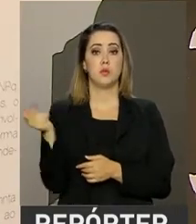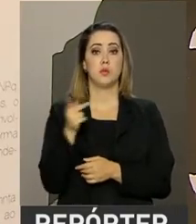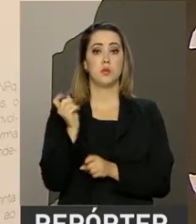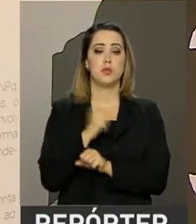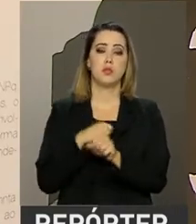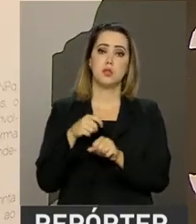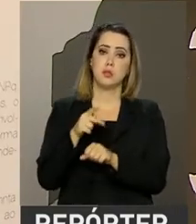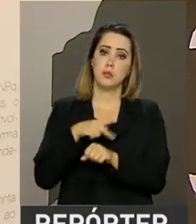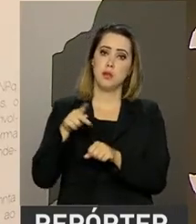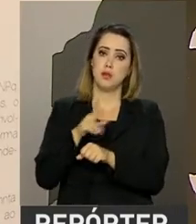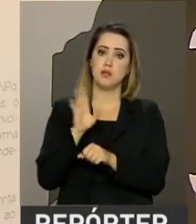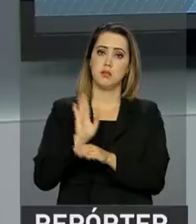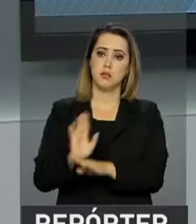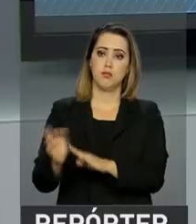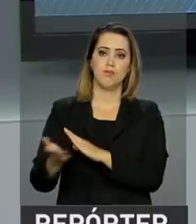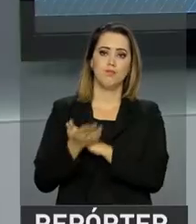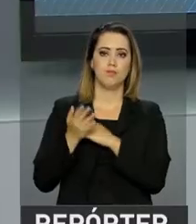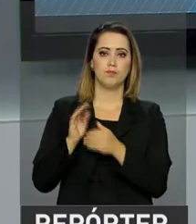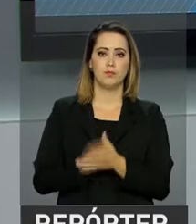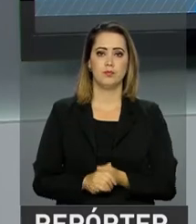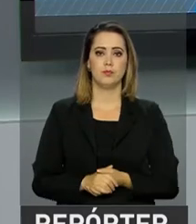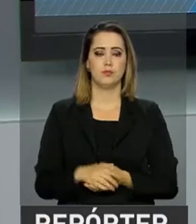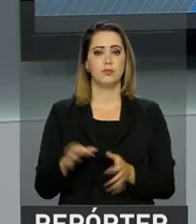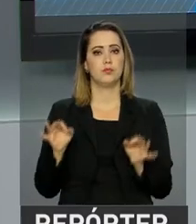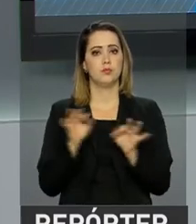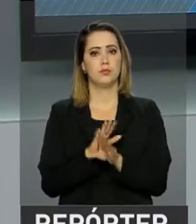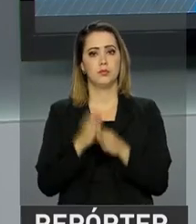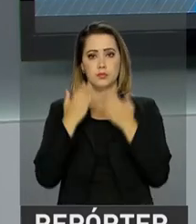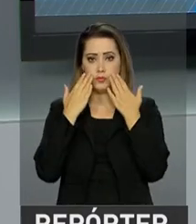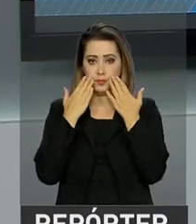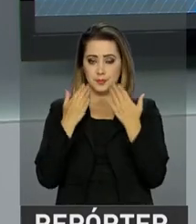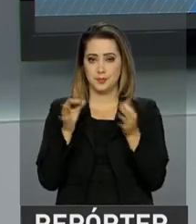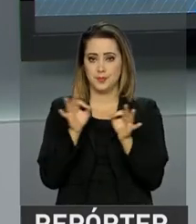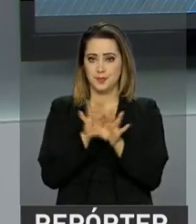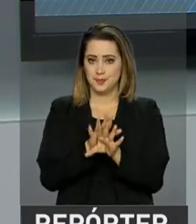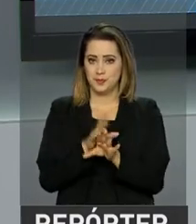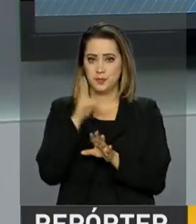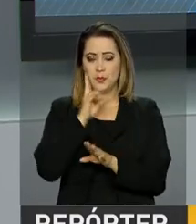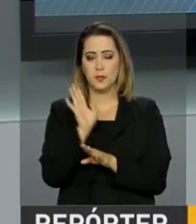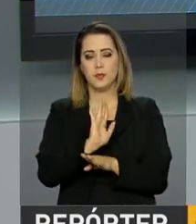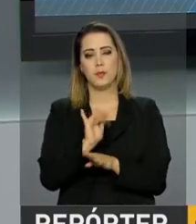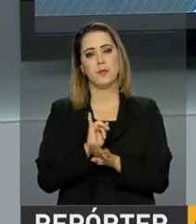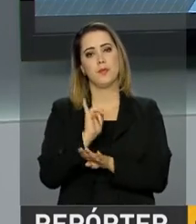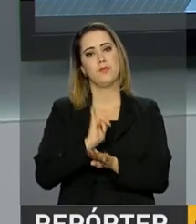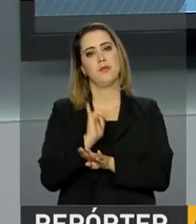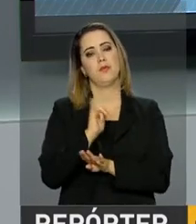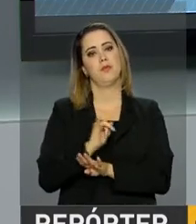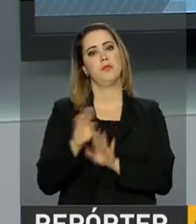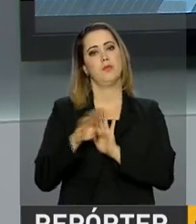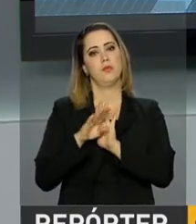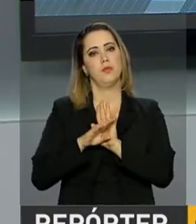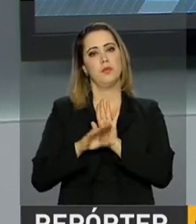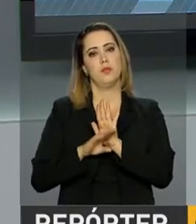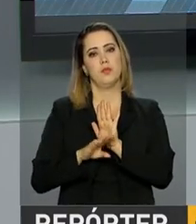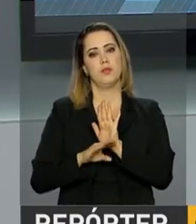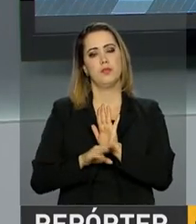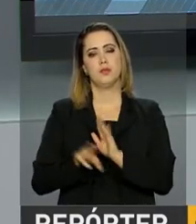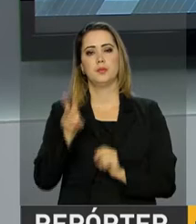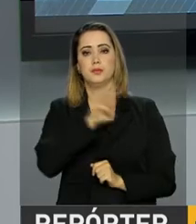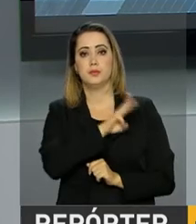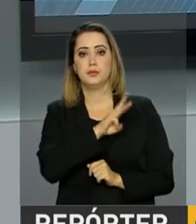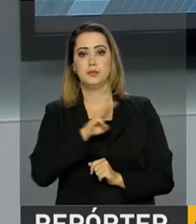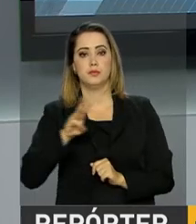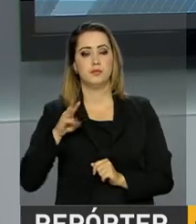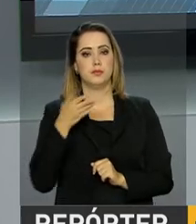países essa cooperação o repórter nbr fica por aqui você pode rever as reportagens no youtube e toda nossa